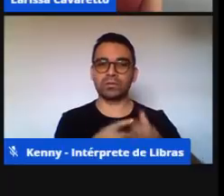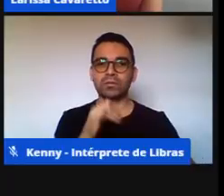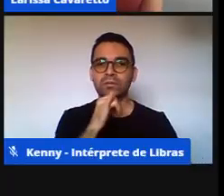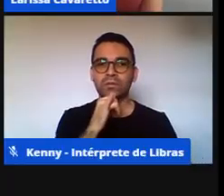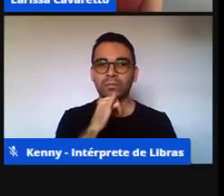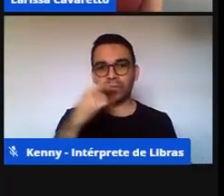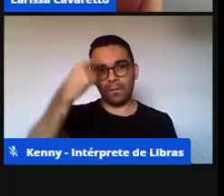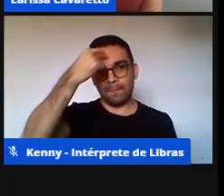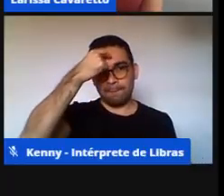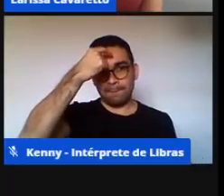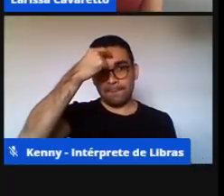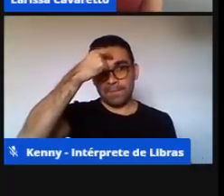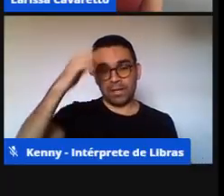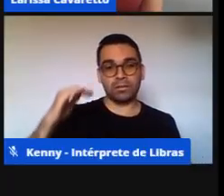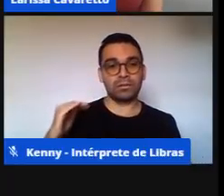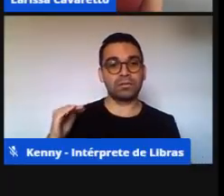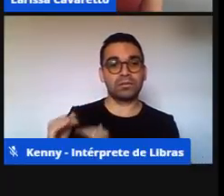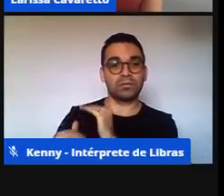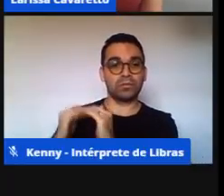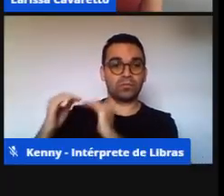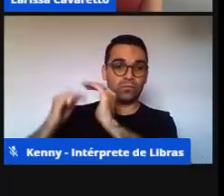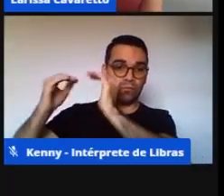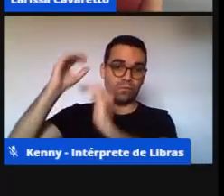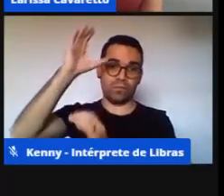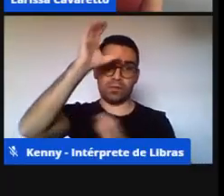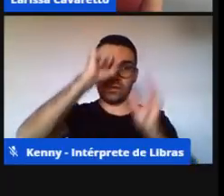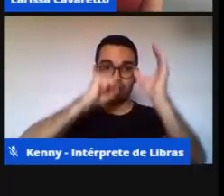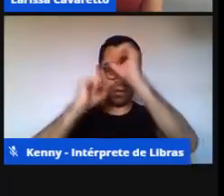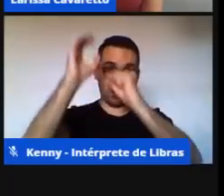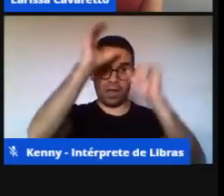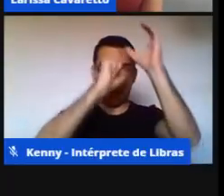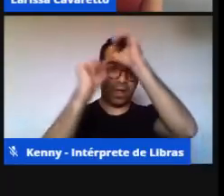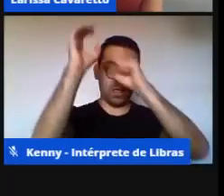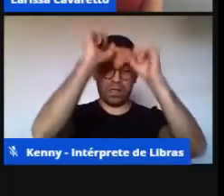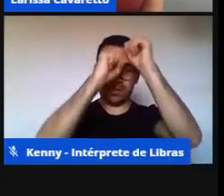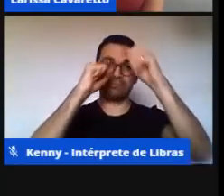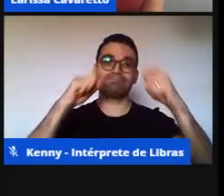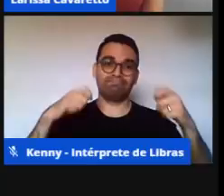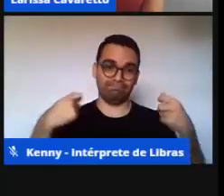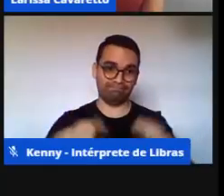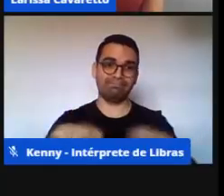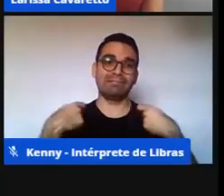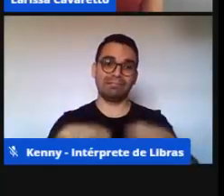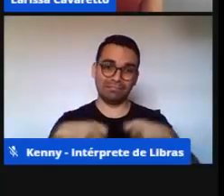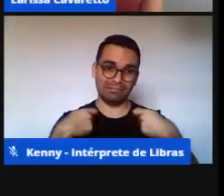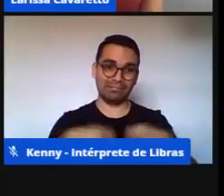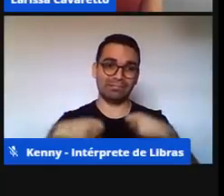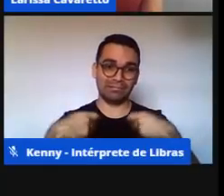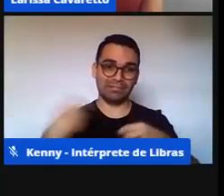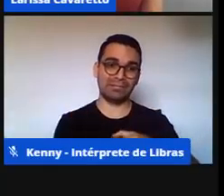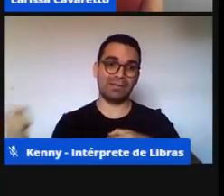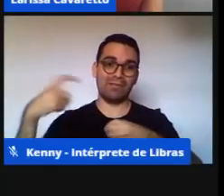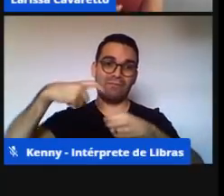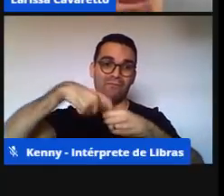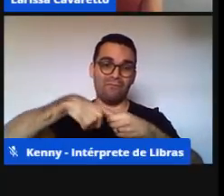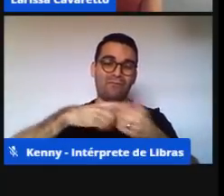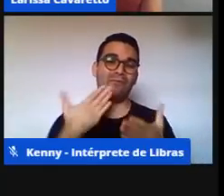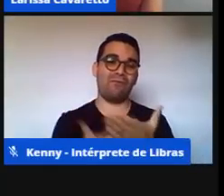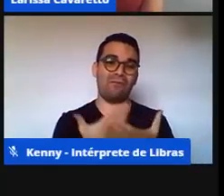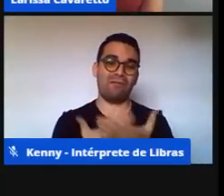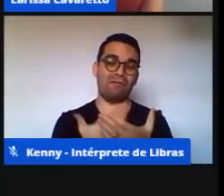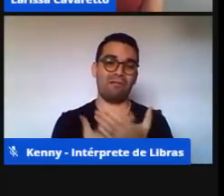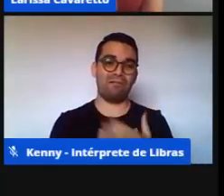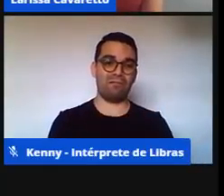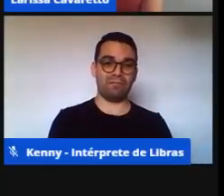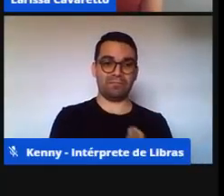para o desenvolvimento da aprendizagem, é muito melhor com as aulas presenciais do que com as aulas remotas. Né? Acho que